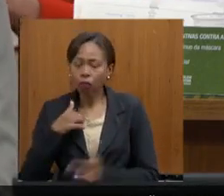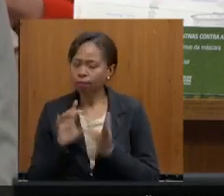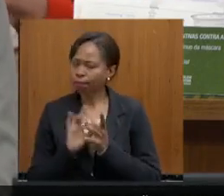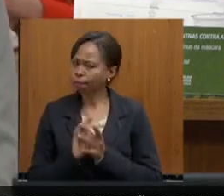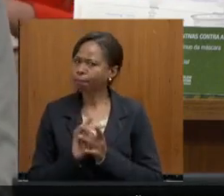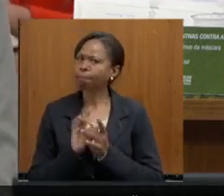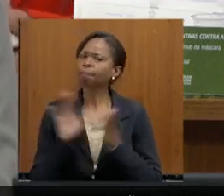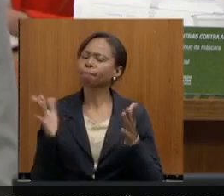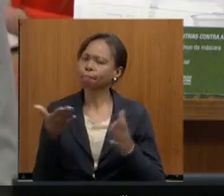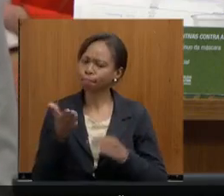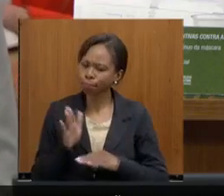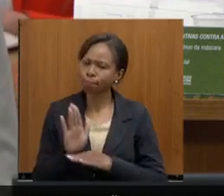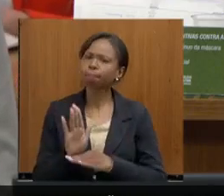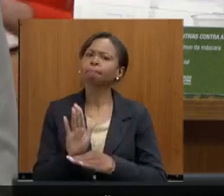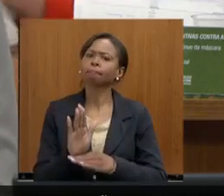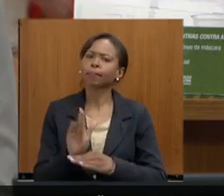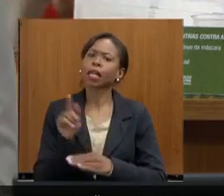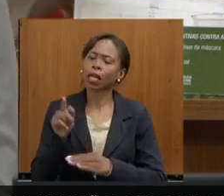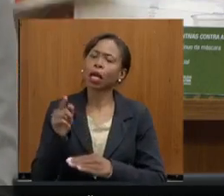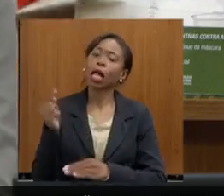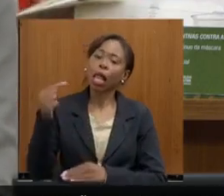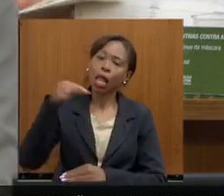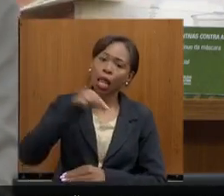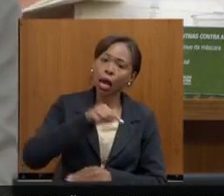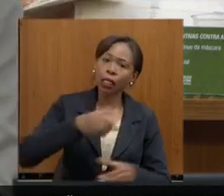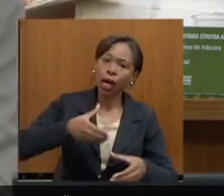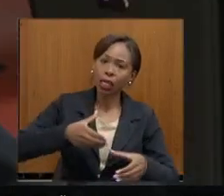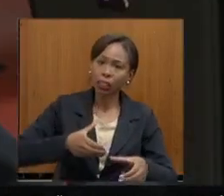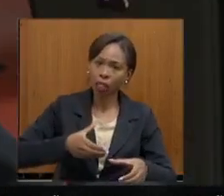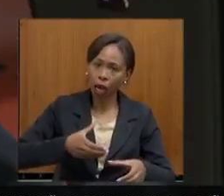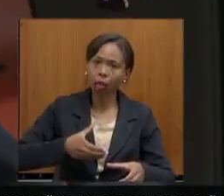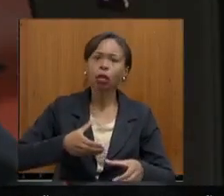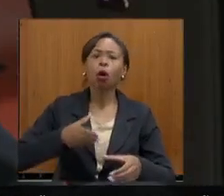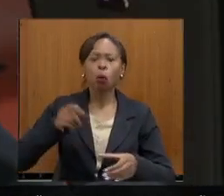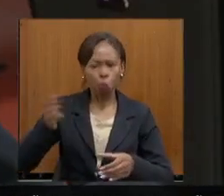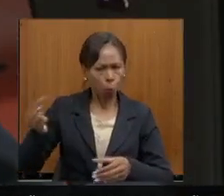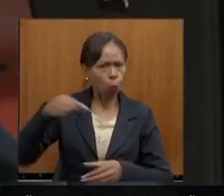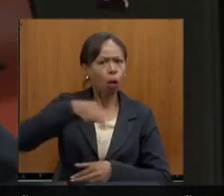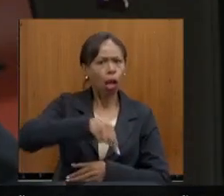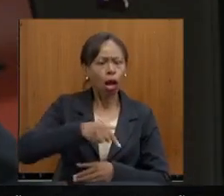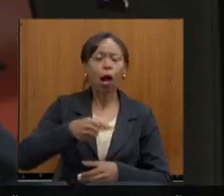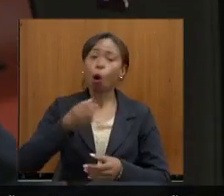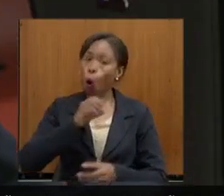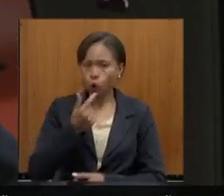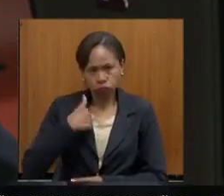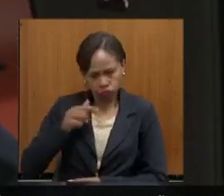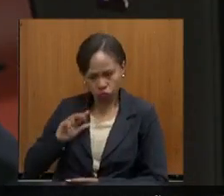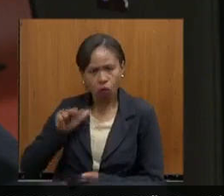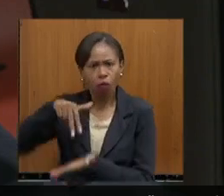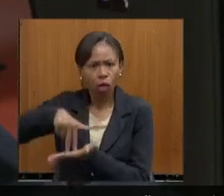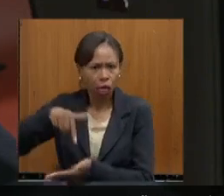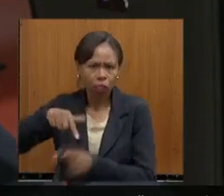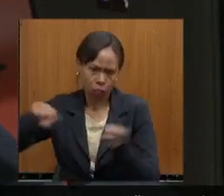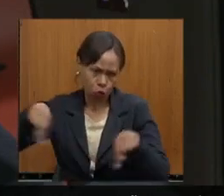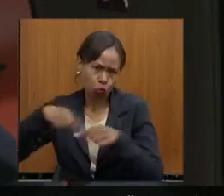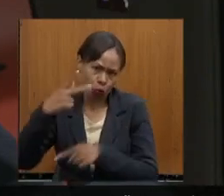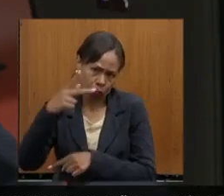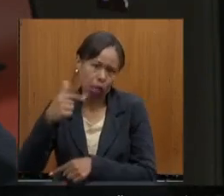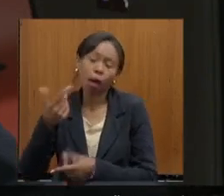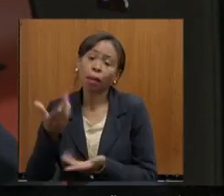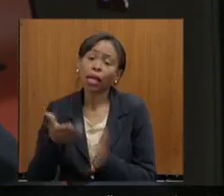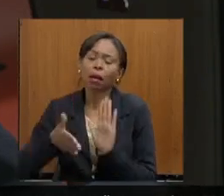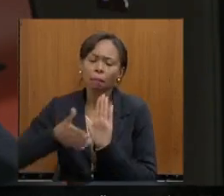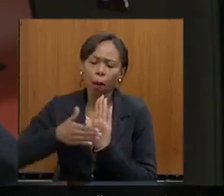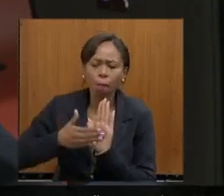disposição tá para receber lança administrativas que se não vem até aqui em gabinete para o senhor para gente construir uma pauta ainda mais